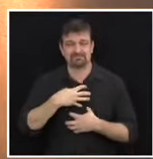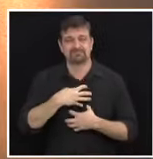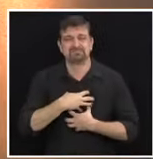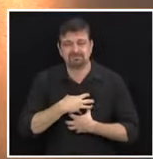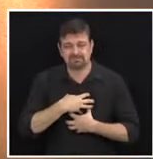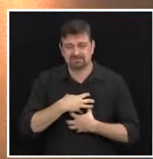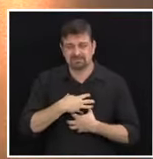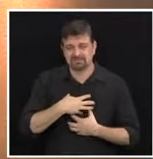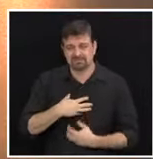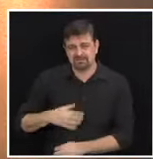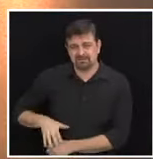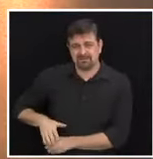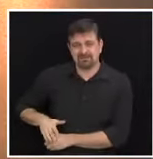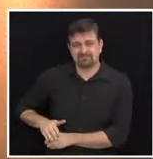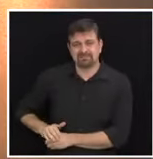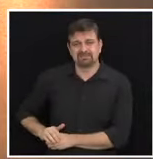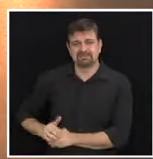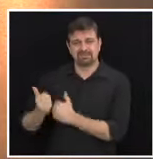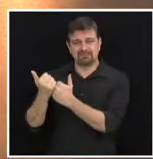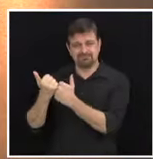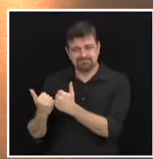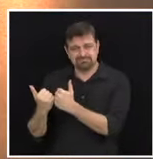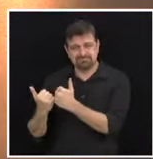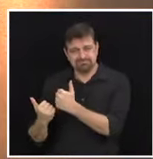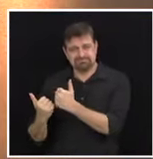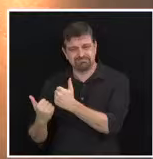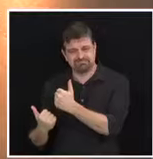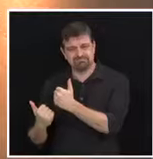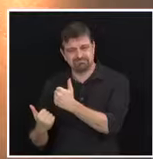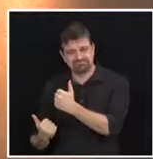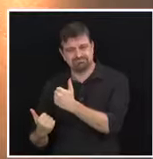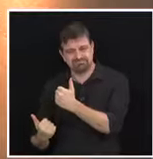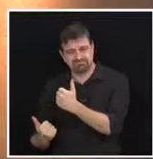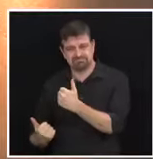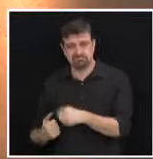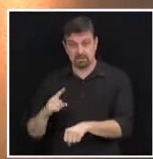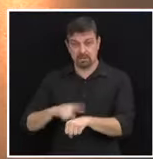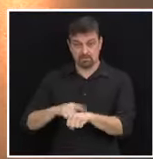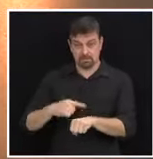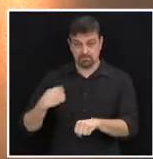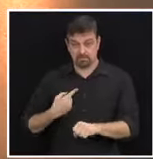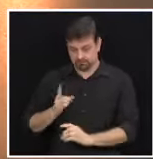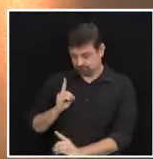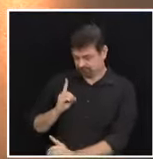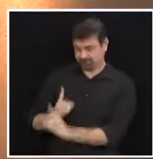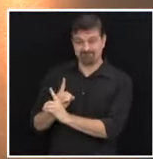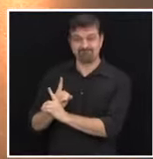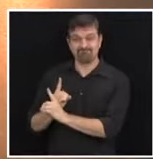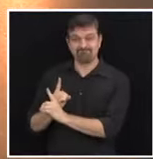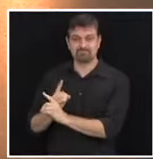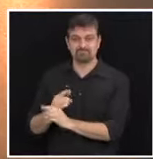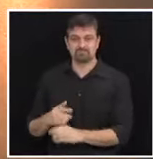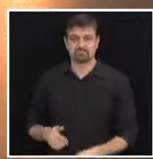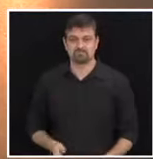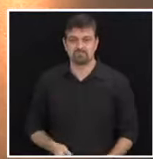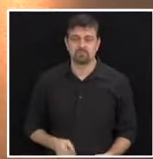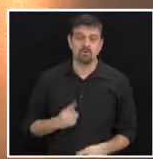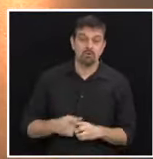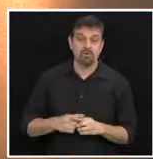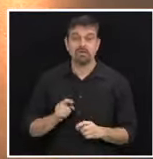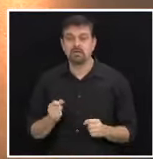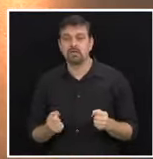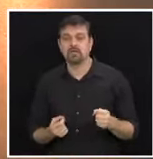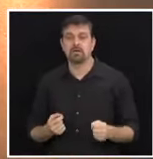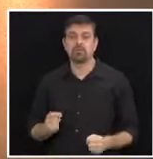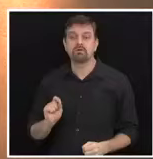o agravamento da patologia. Agora, na época que eu descobri isso, foi por um acaso, um